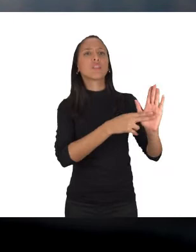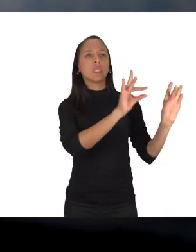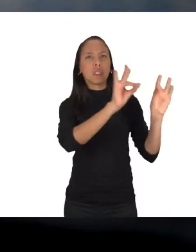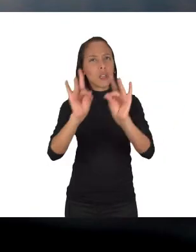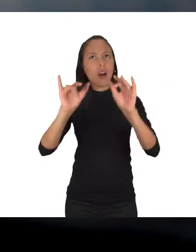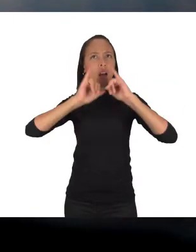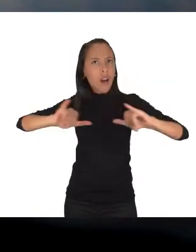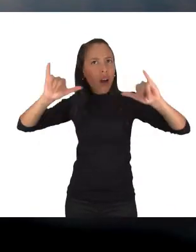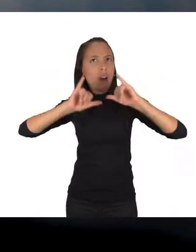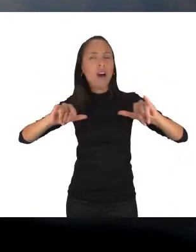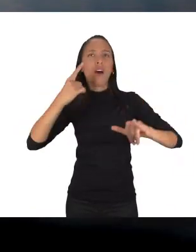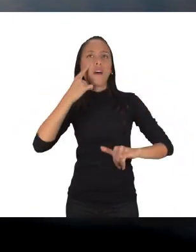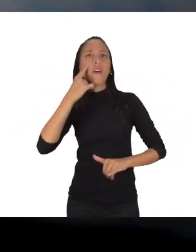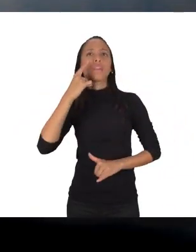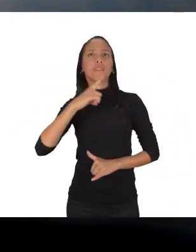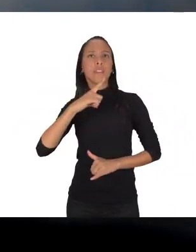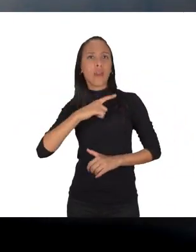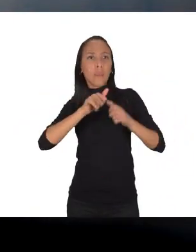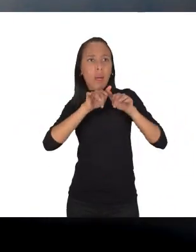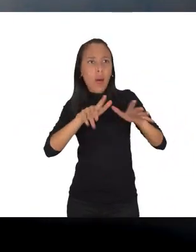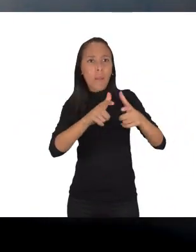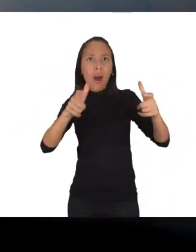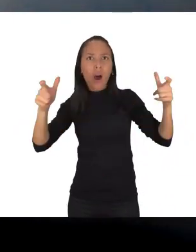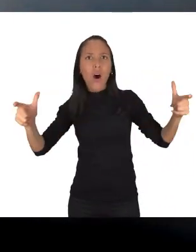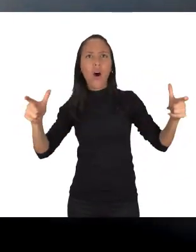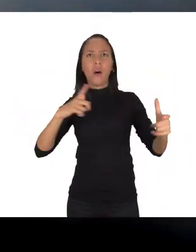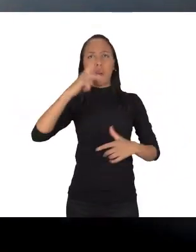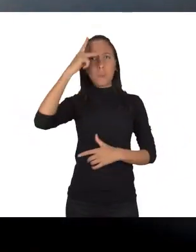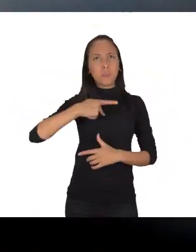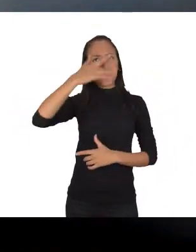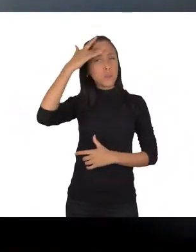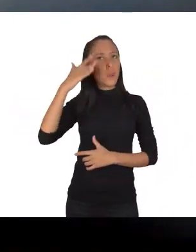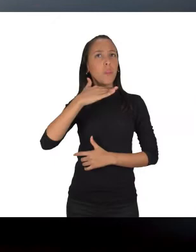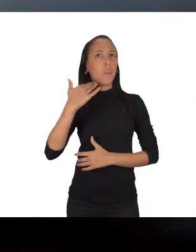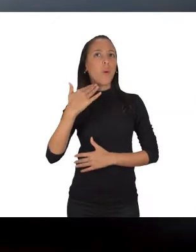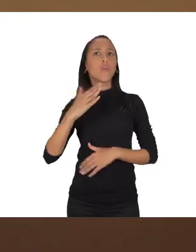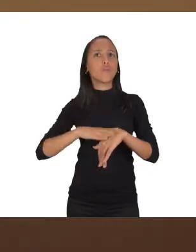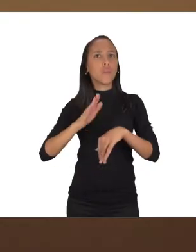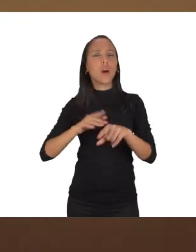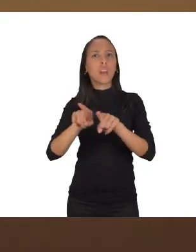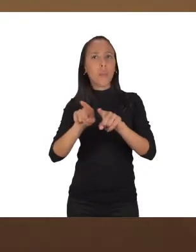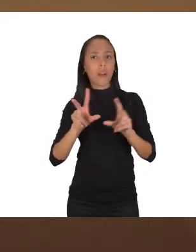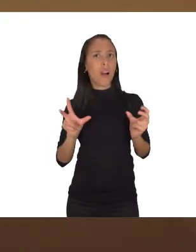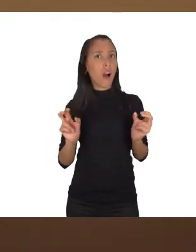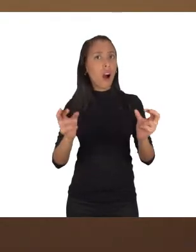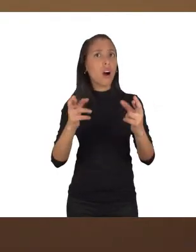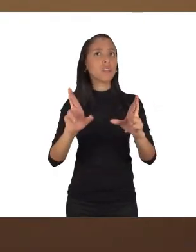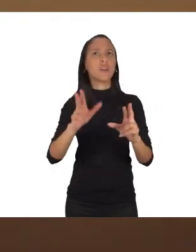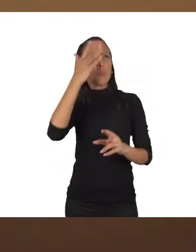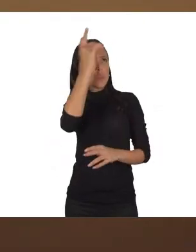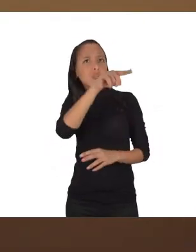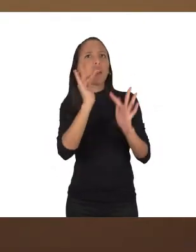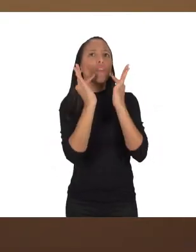essa epidemia, não só de suicídios, como também de câncer. Um índice muito alto de câncer, né, nessas famílias. E nós